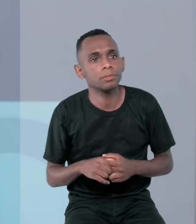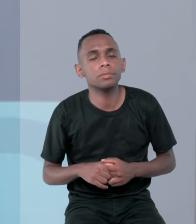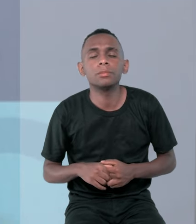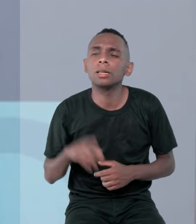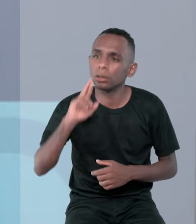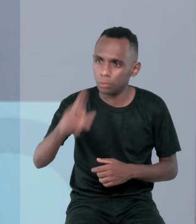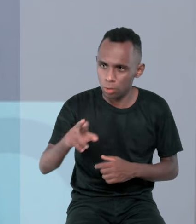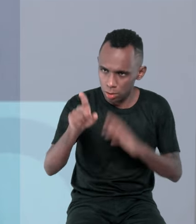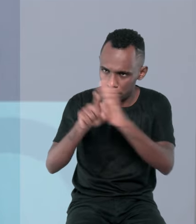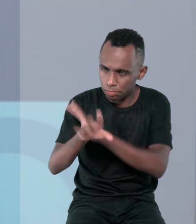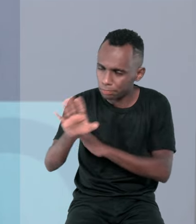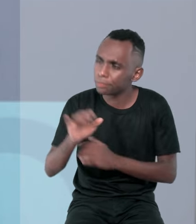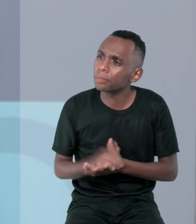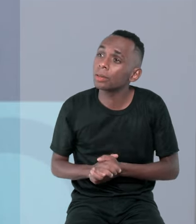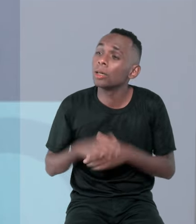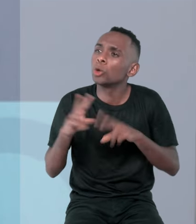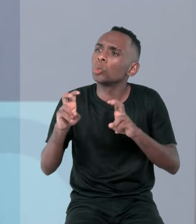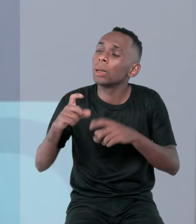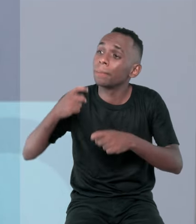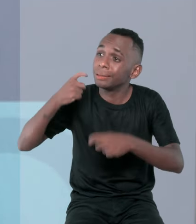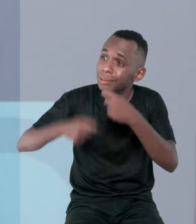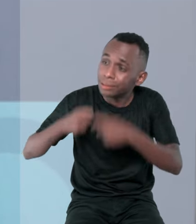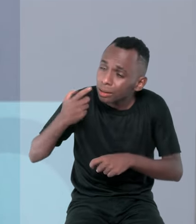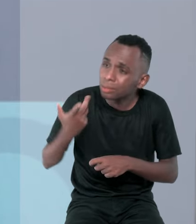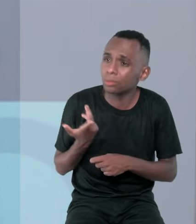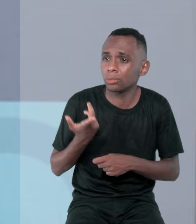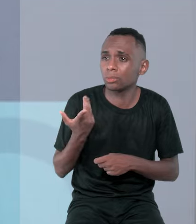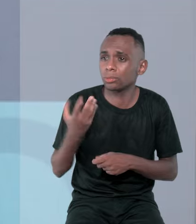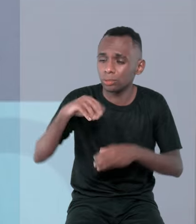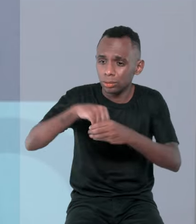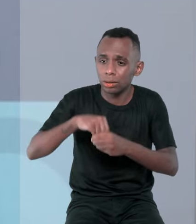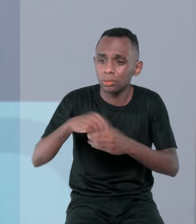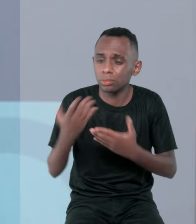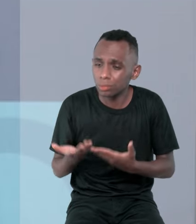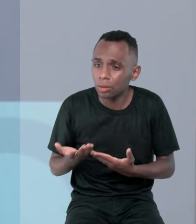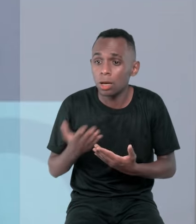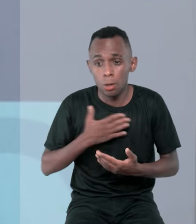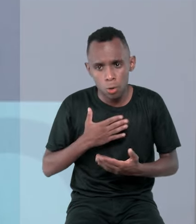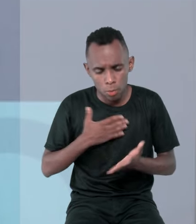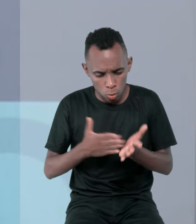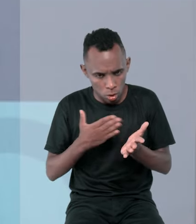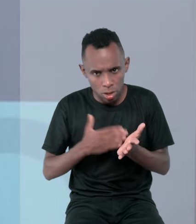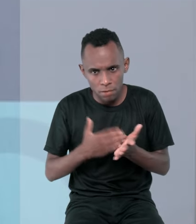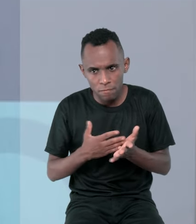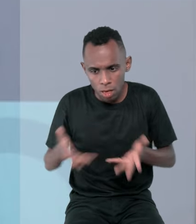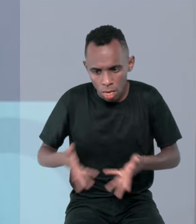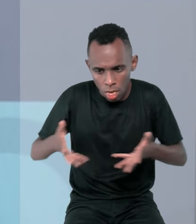encerrar, a questão da sexualidade, e assim, vou dizer de novo, o meu livro não é erótico, tá,